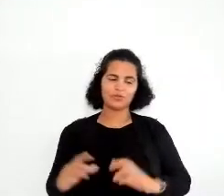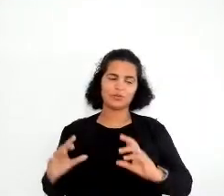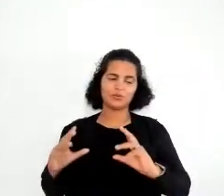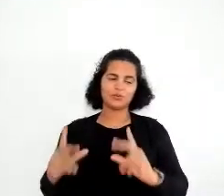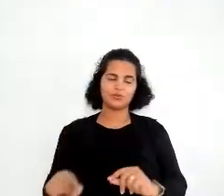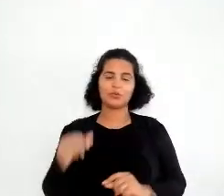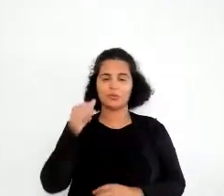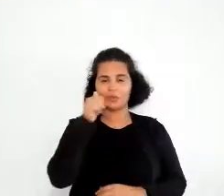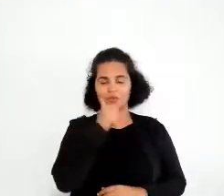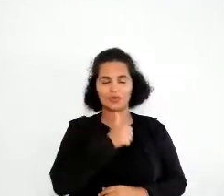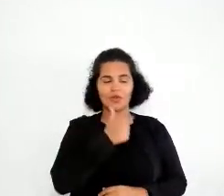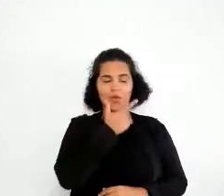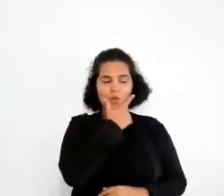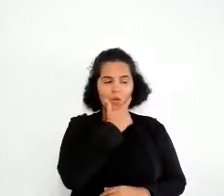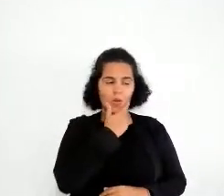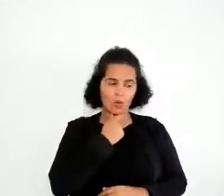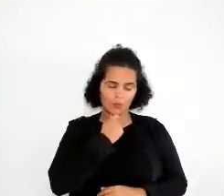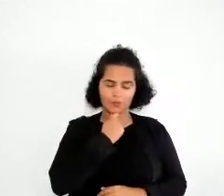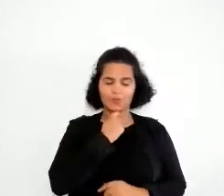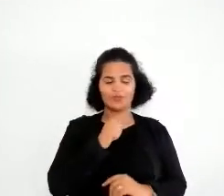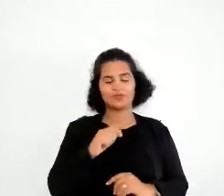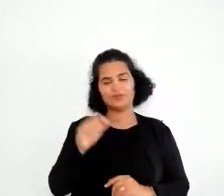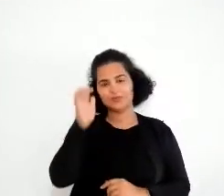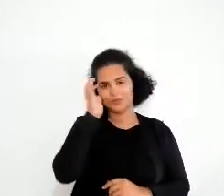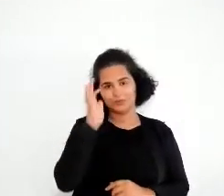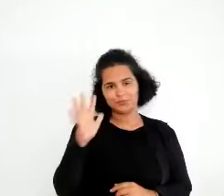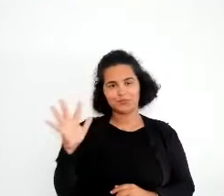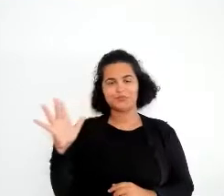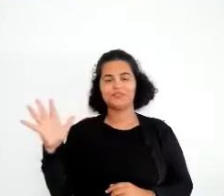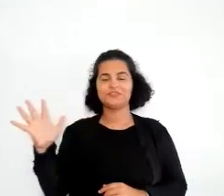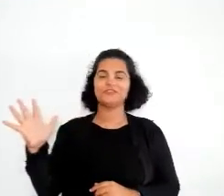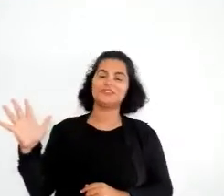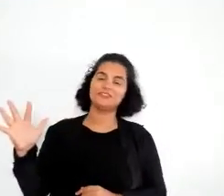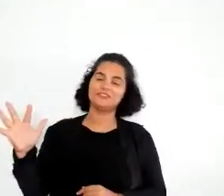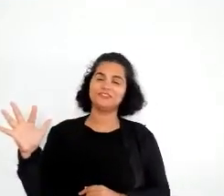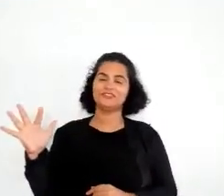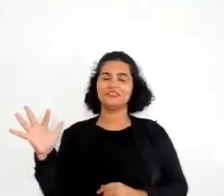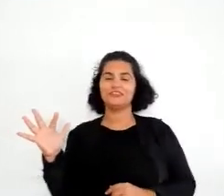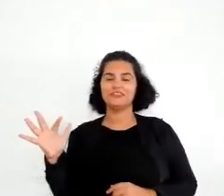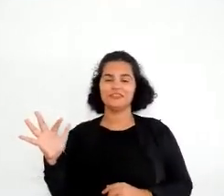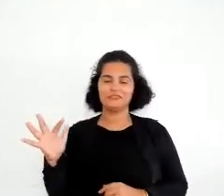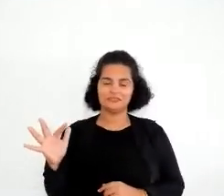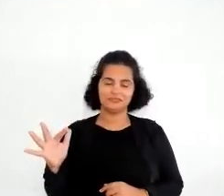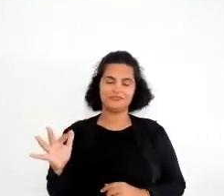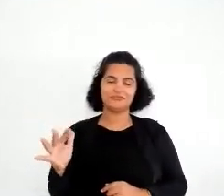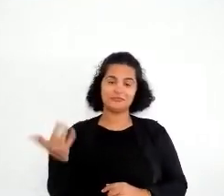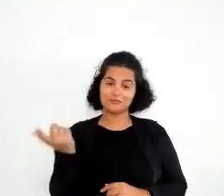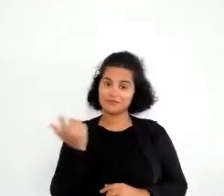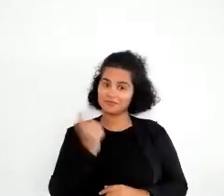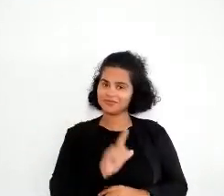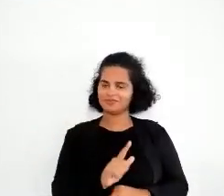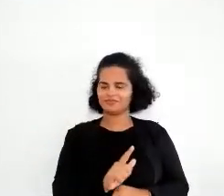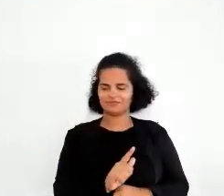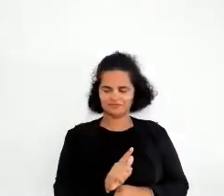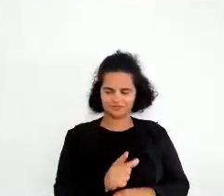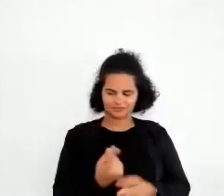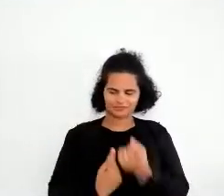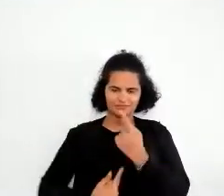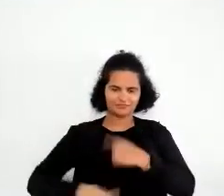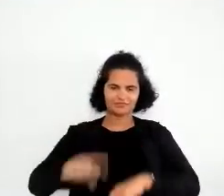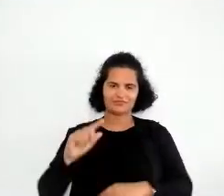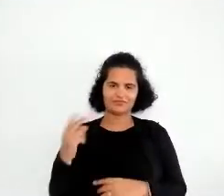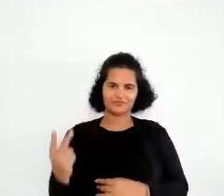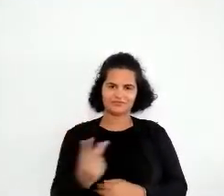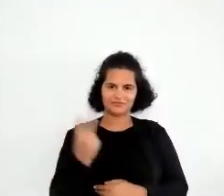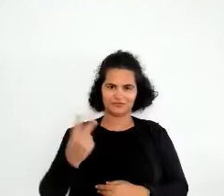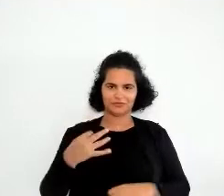e homens que sonharam, conceberam e forjaram a história da